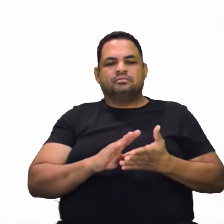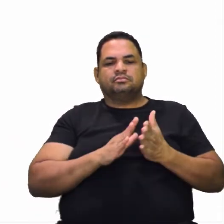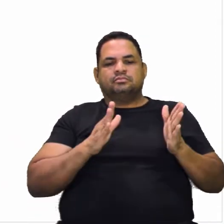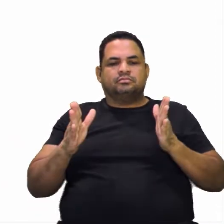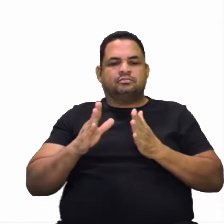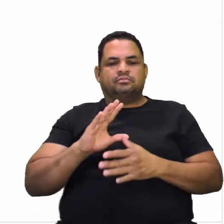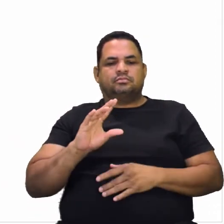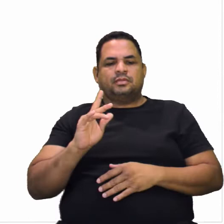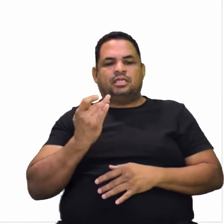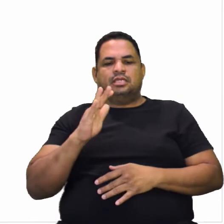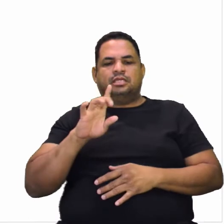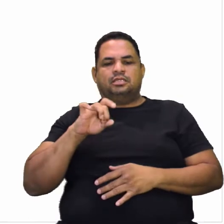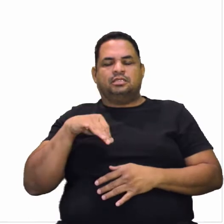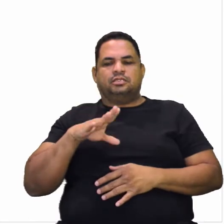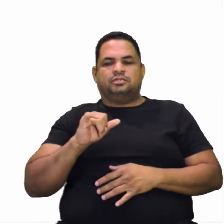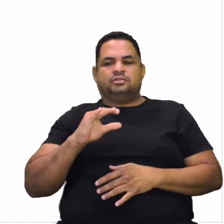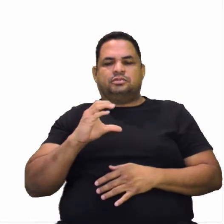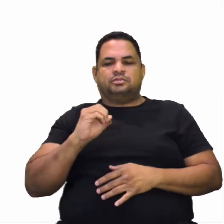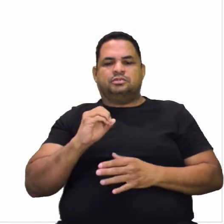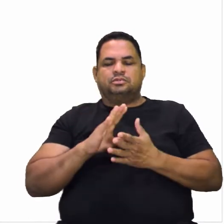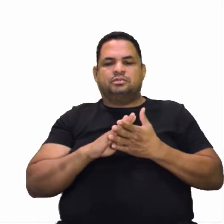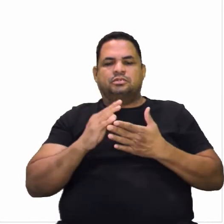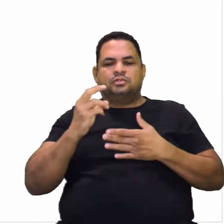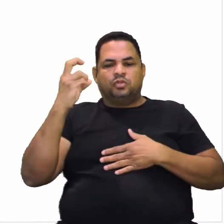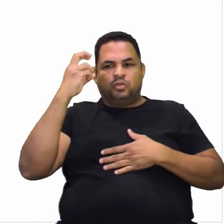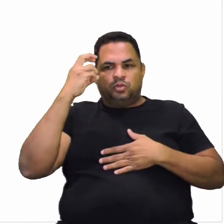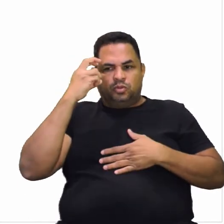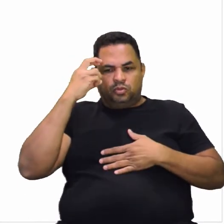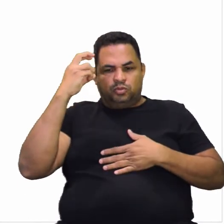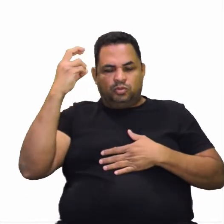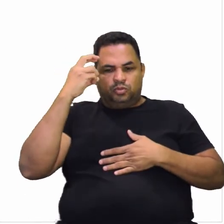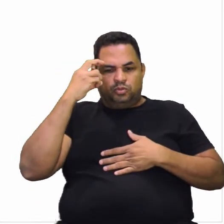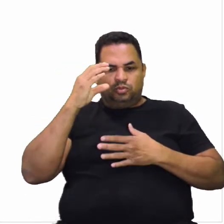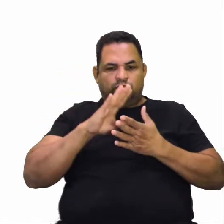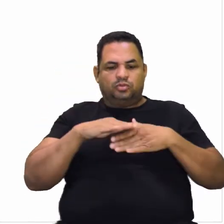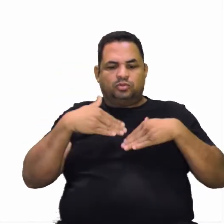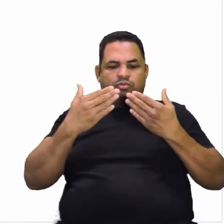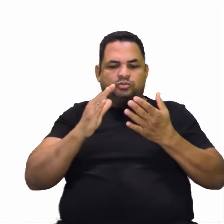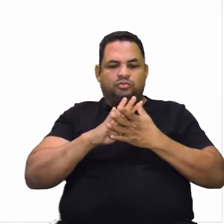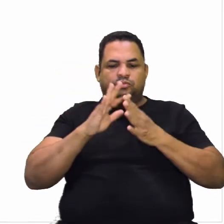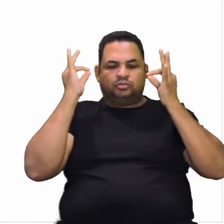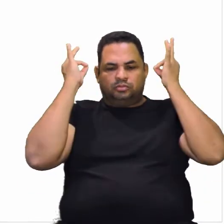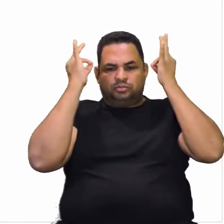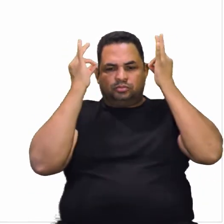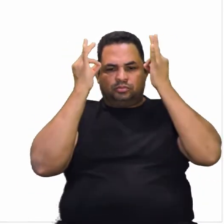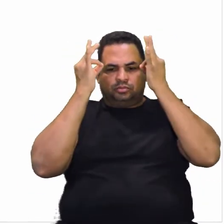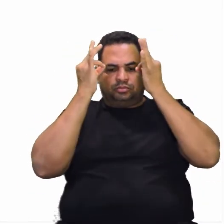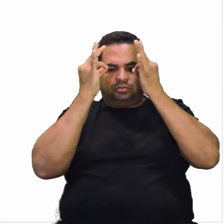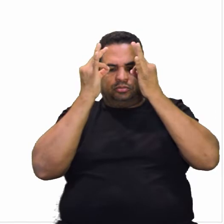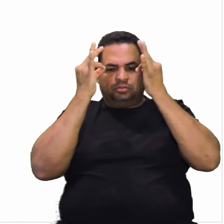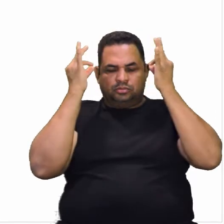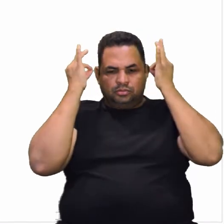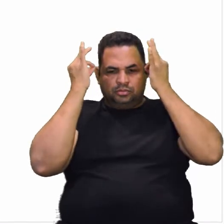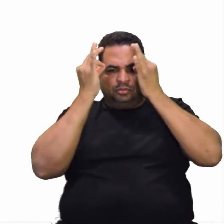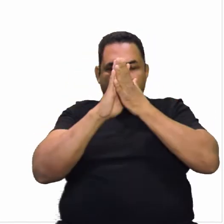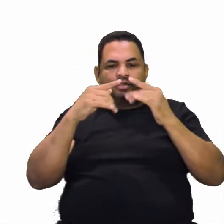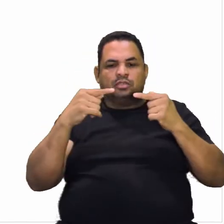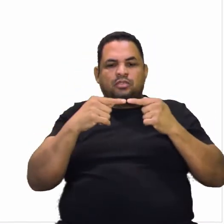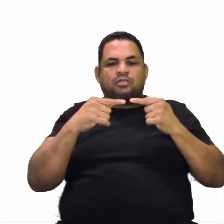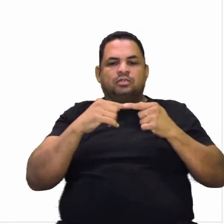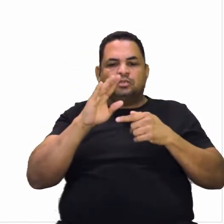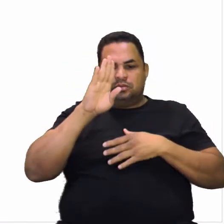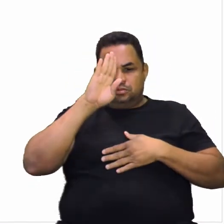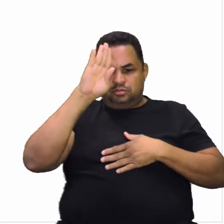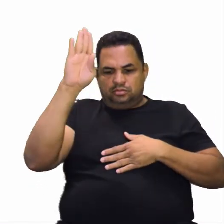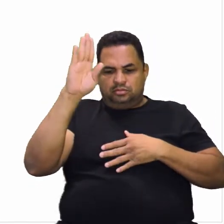helenístico. A cultura helenística vai ser quando os gregos eles vão estar em contato, principalmente com